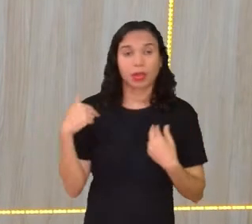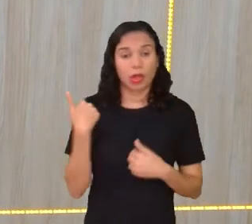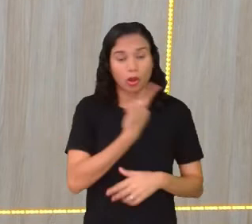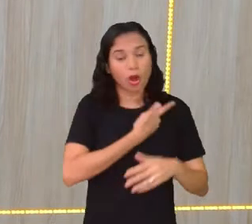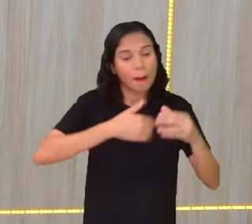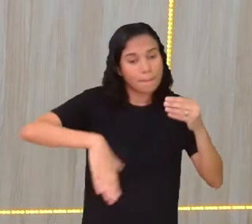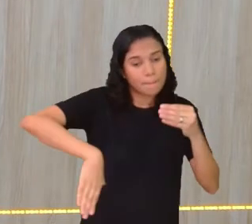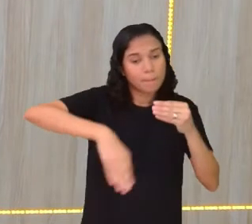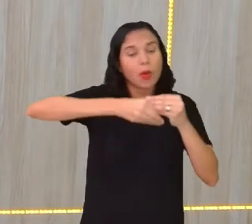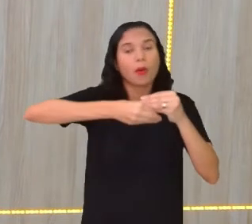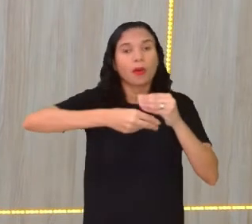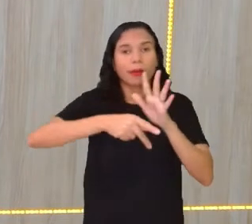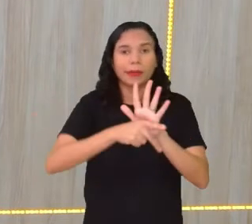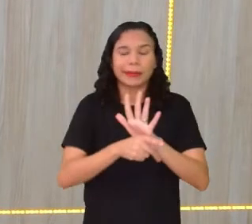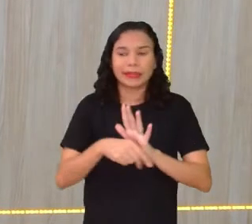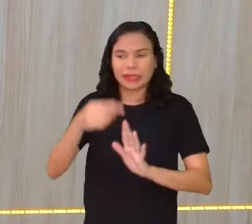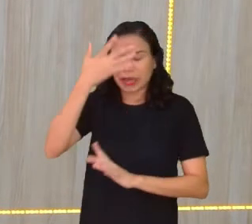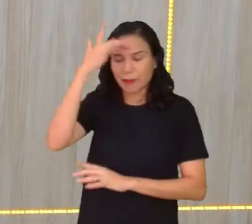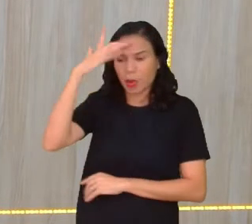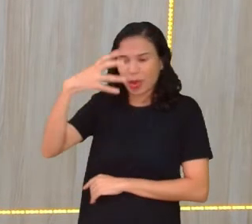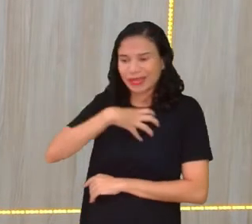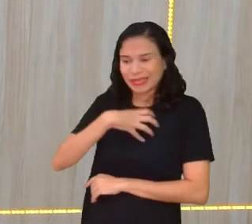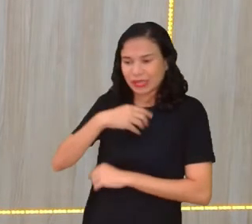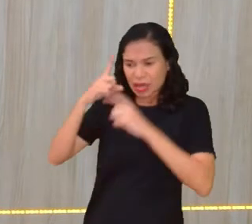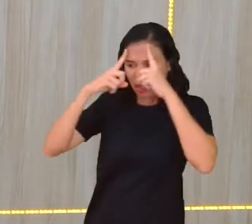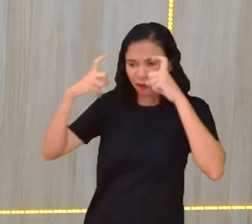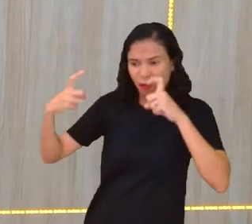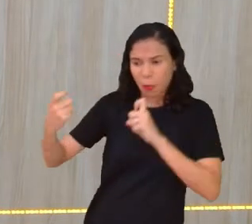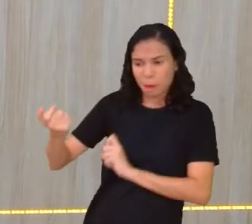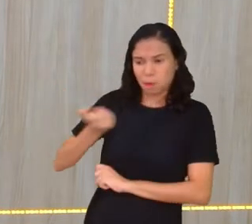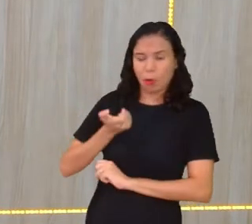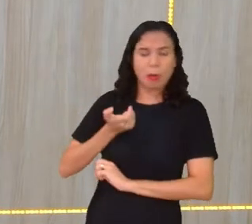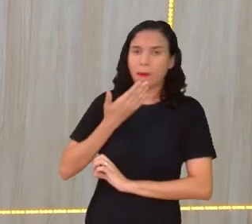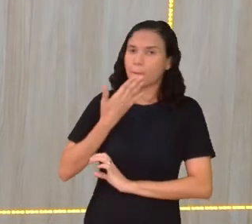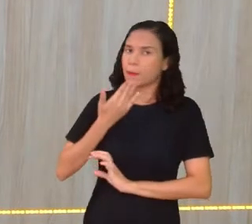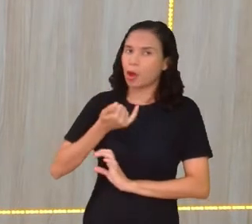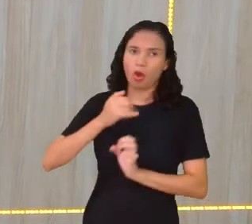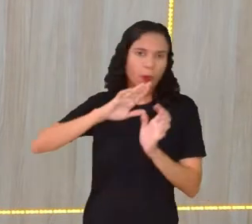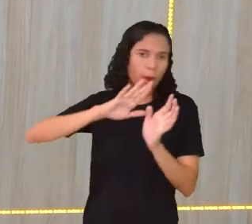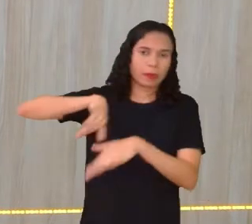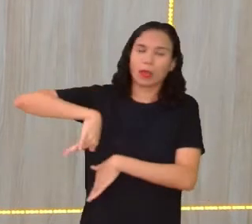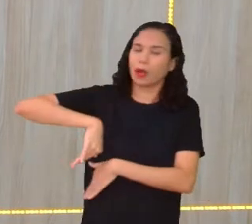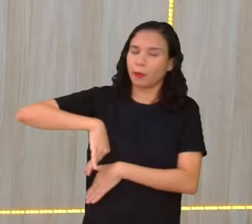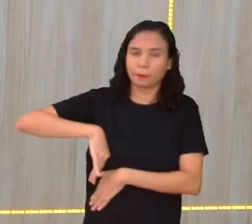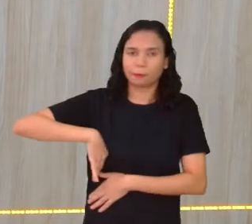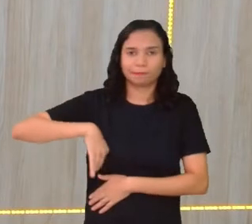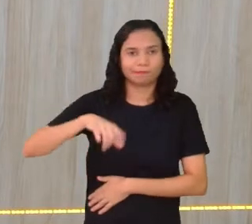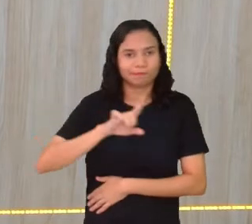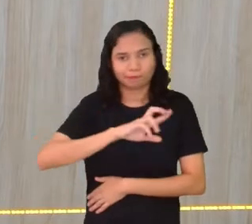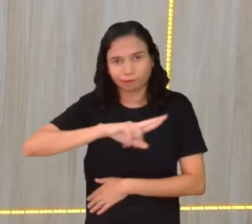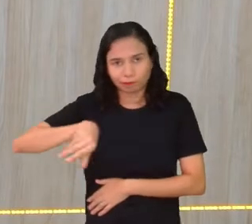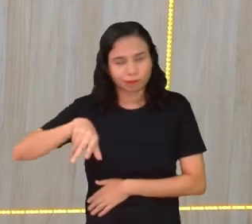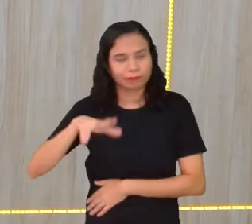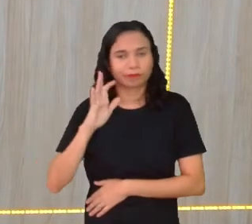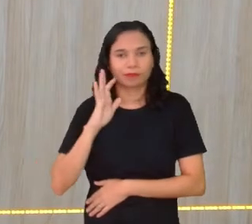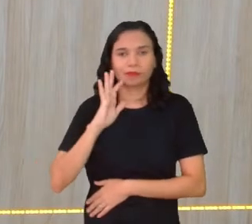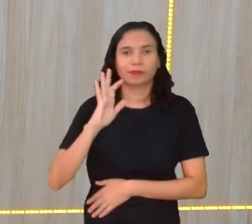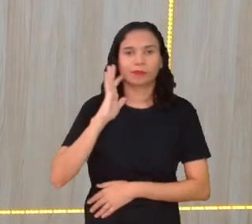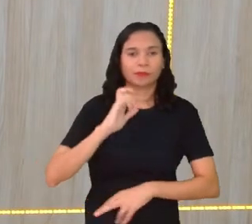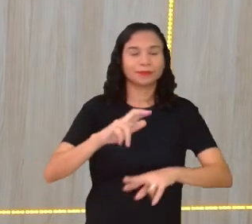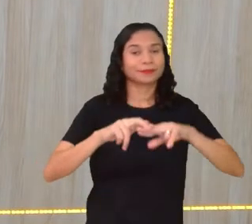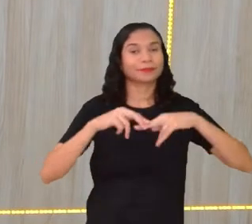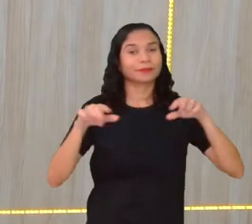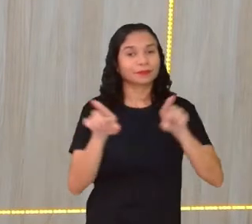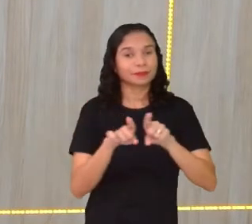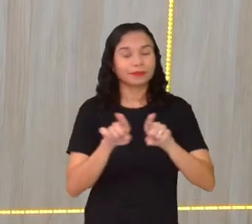né, se aquilo ali vai agredir uma pessoa ou um grupo, então é melhor não colocar, porque não é legal, né? Não é legal